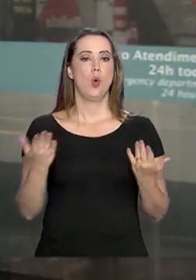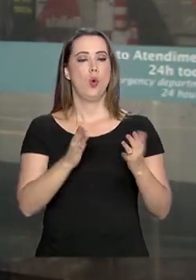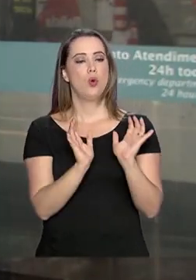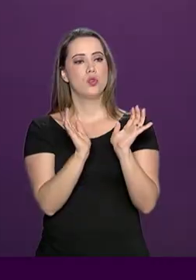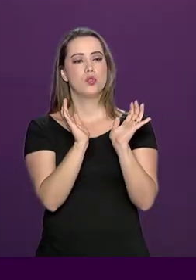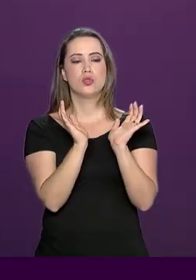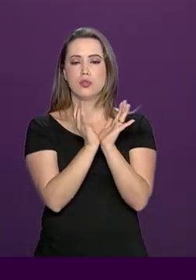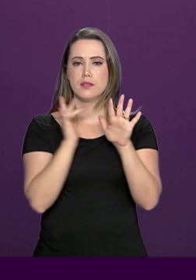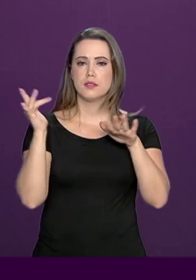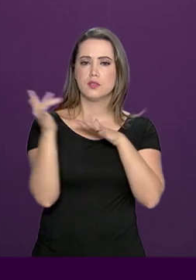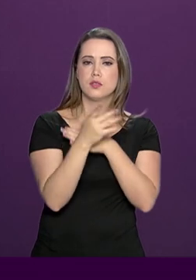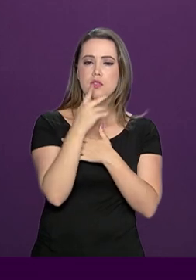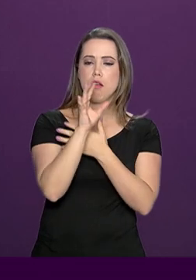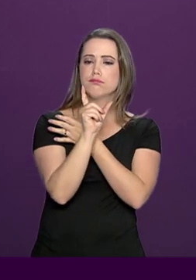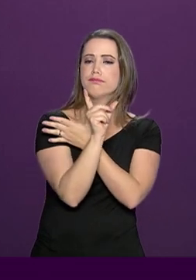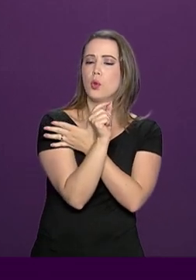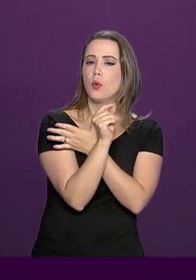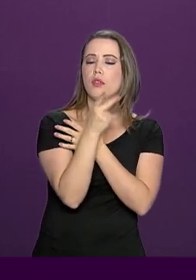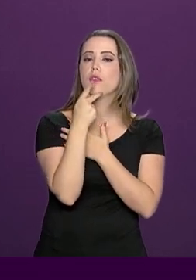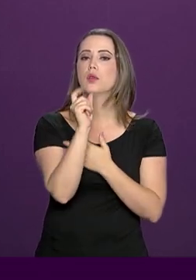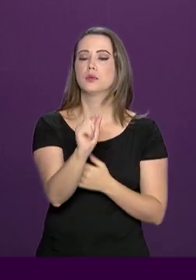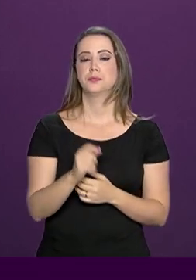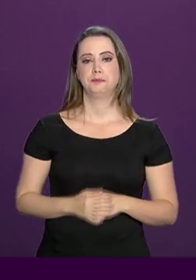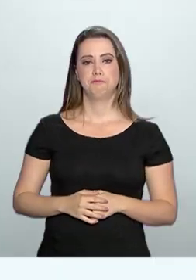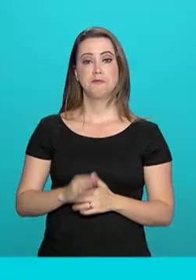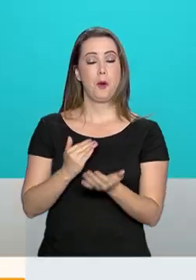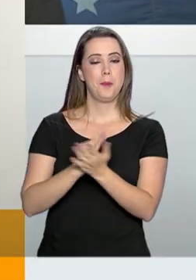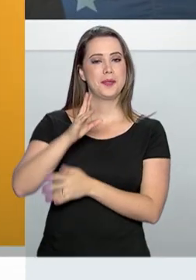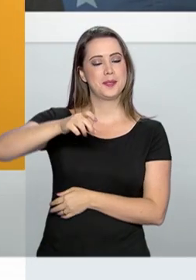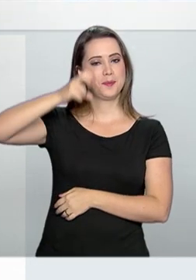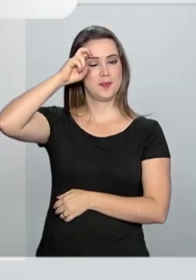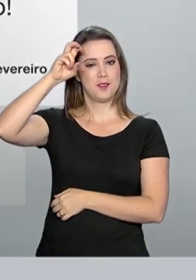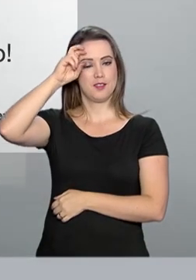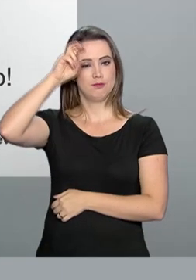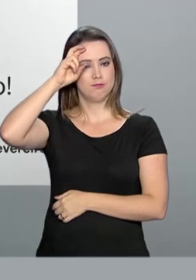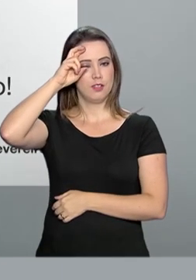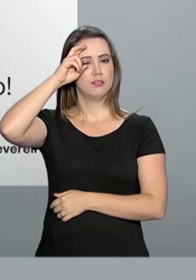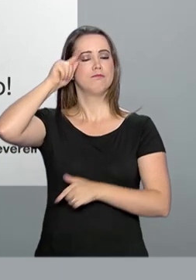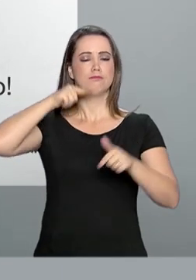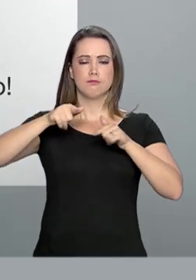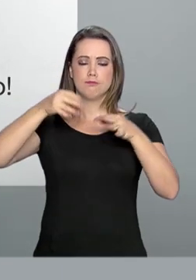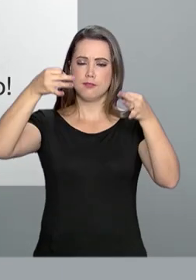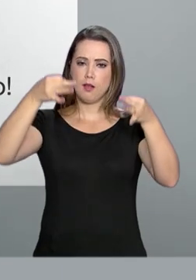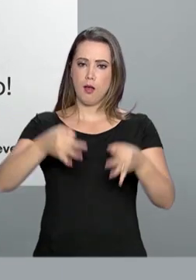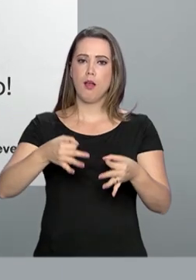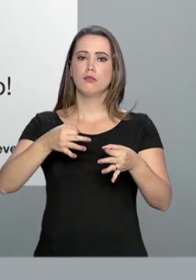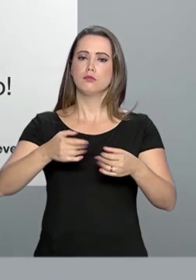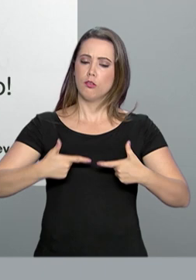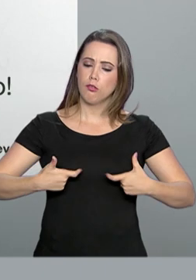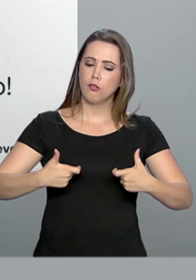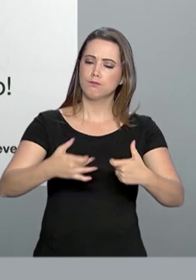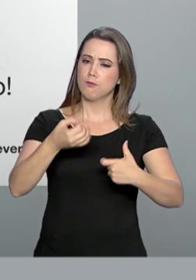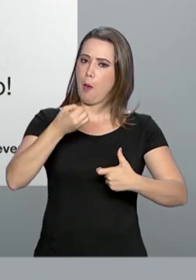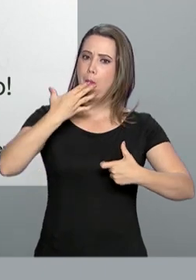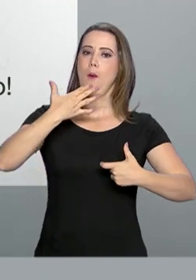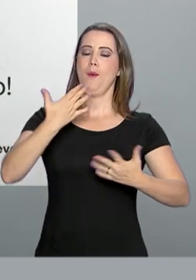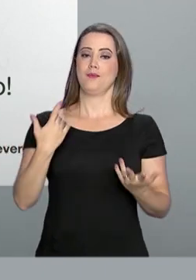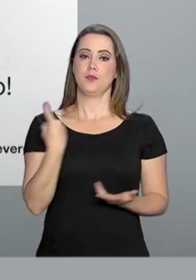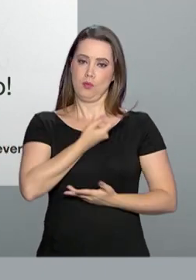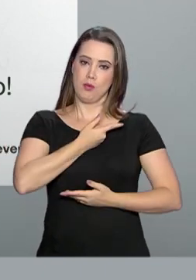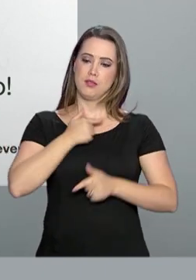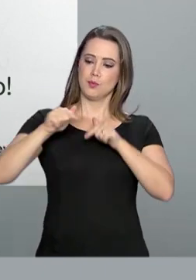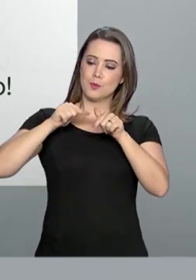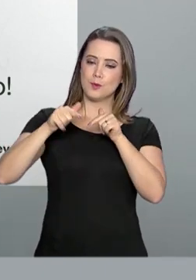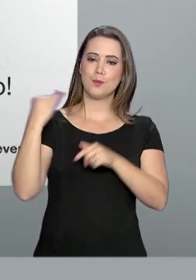enviar a seguinte mensagem: começamos mais uma quinta-feira combatendo o bom combate. Temos uma missão e vamos